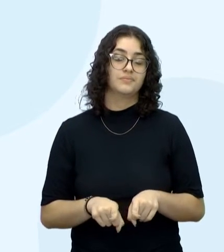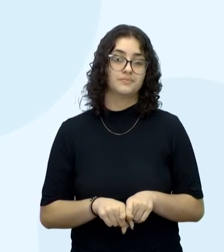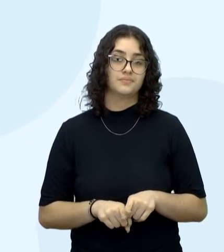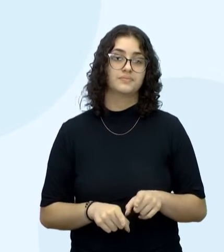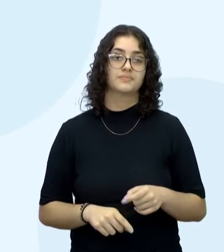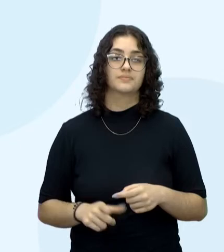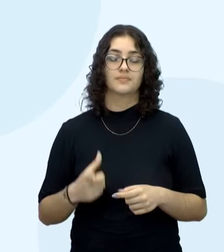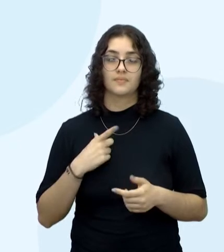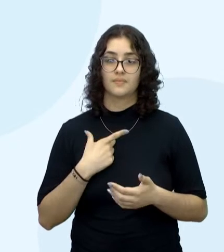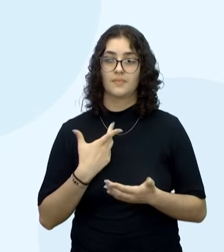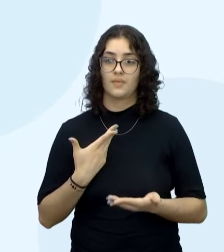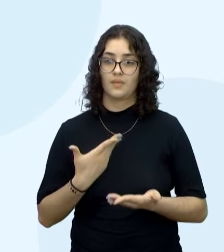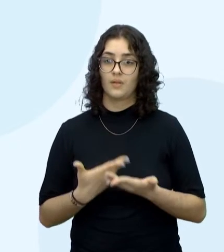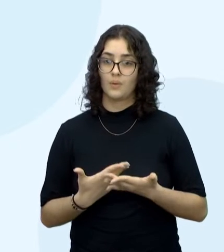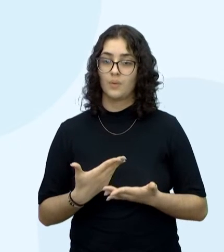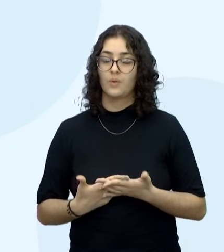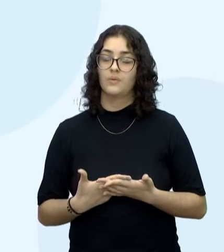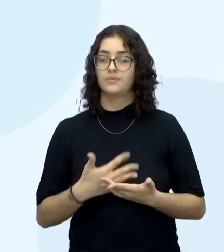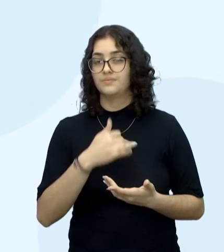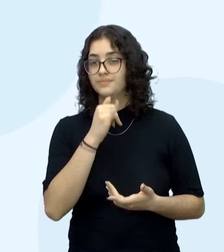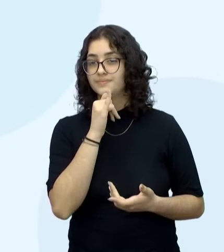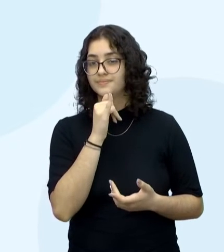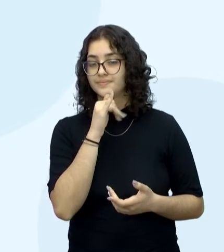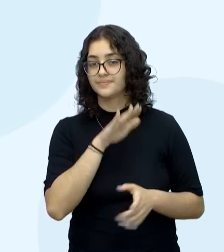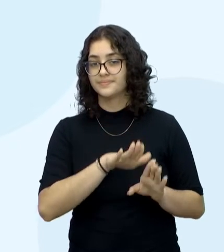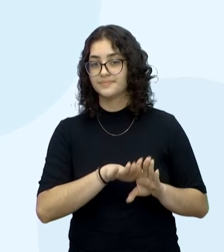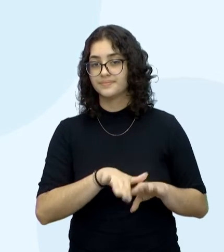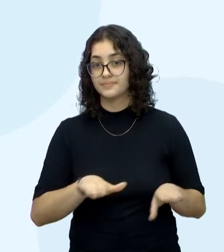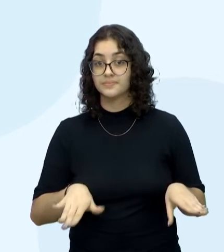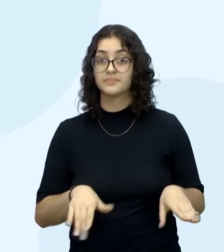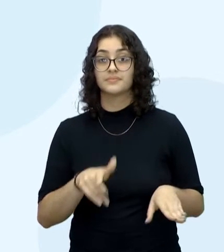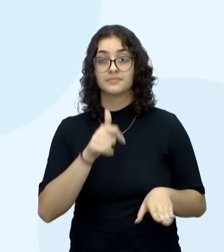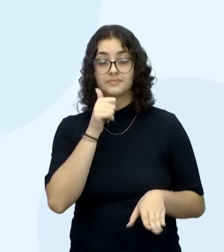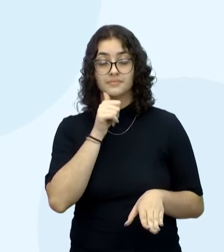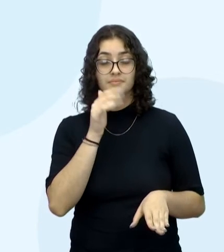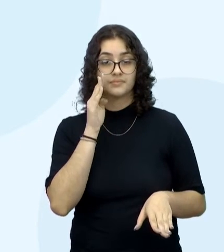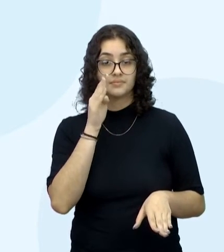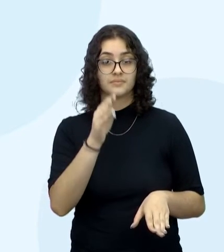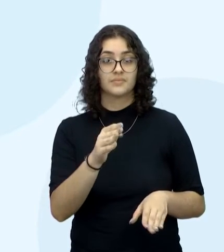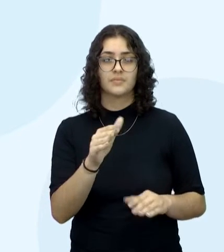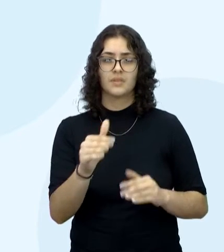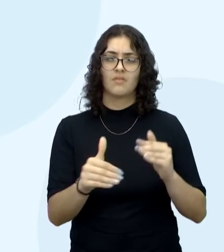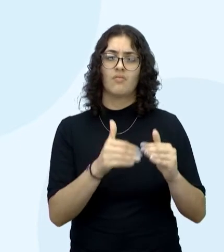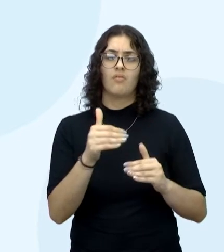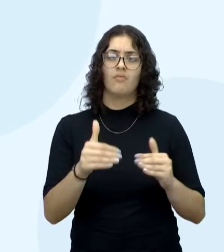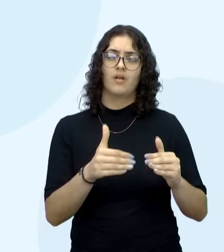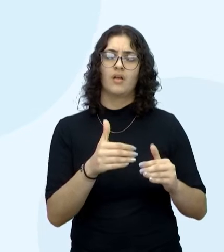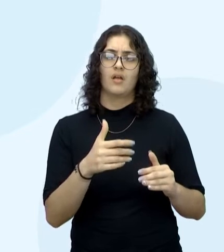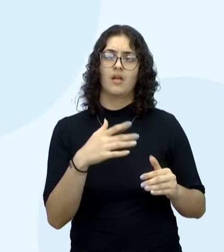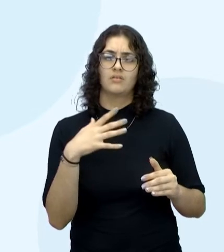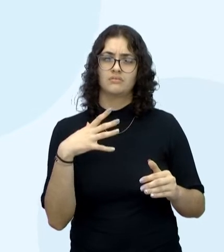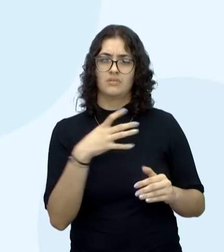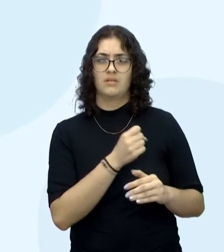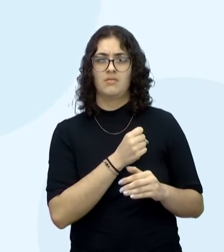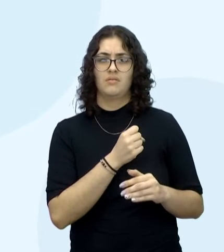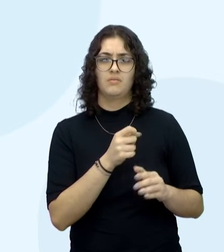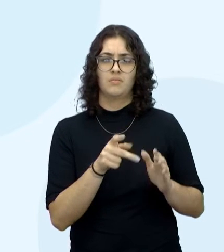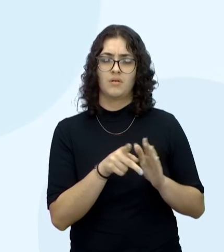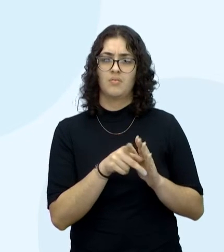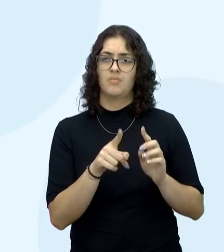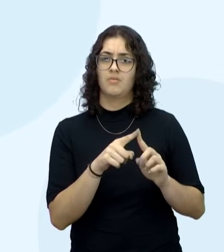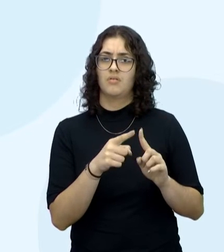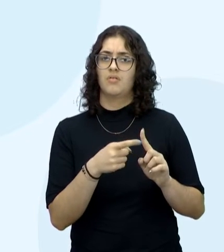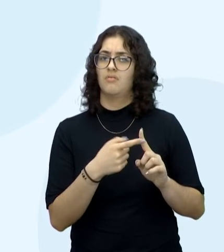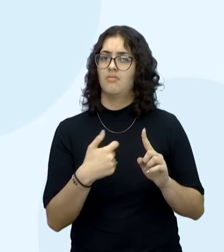alguns estudos no sentido de, por exemplo, crianças, principalmente meninas, se desenvolverem muito cedo o seu sistema reprodutivo,